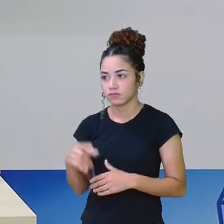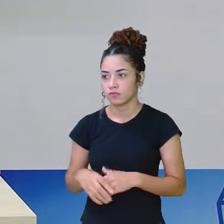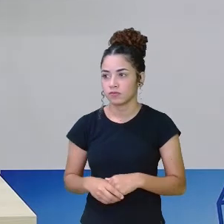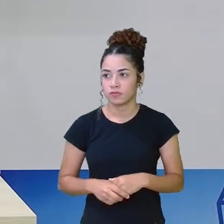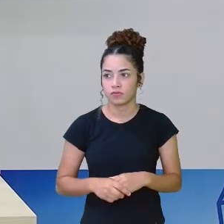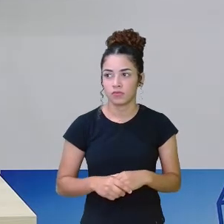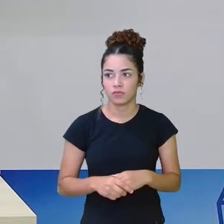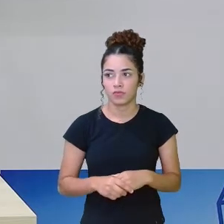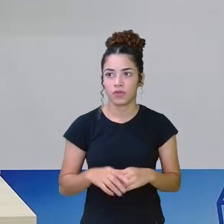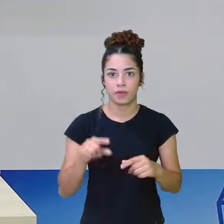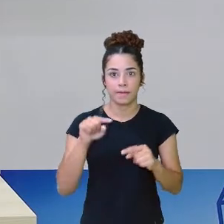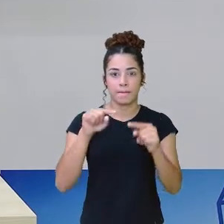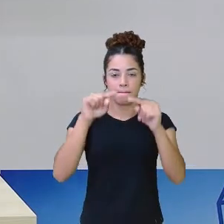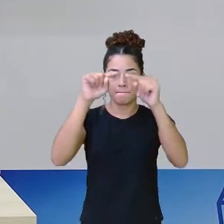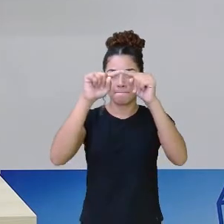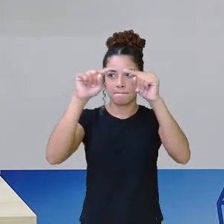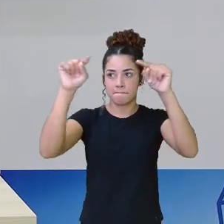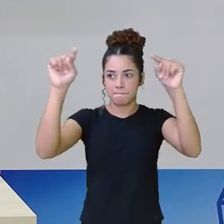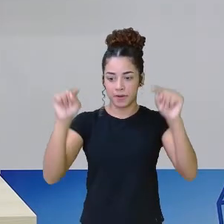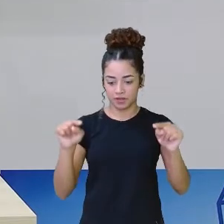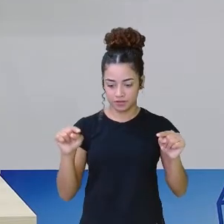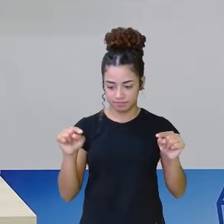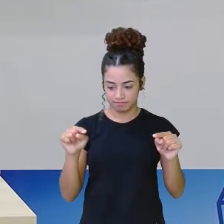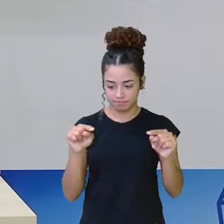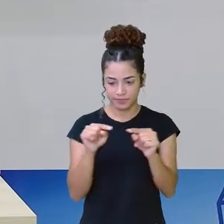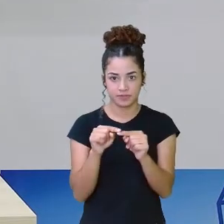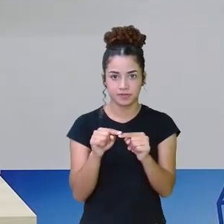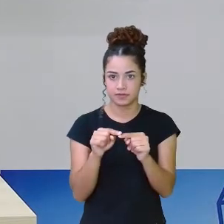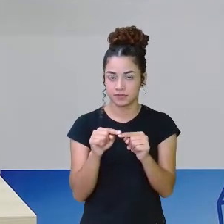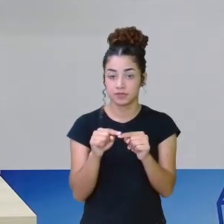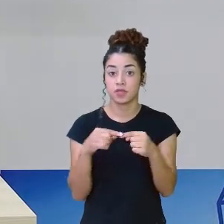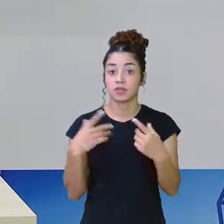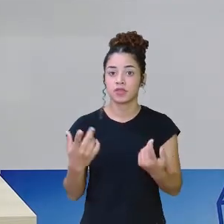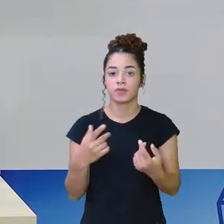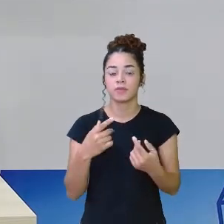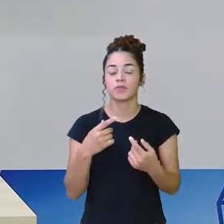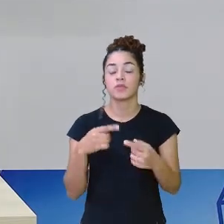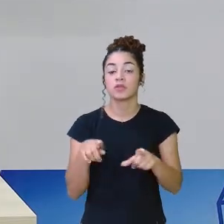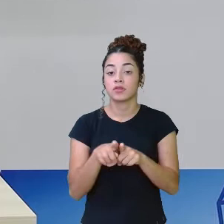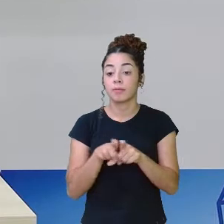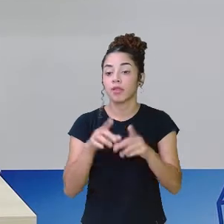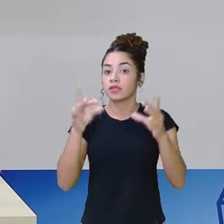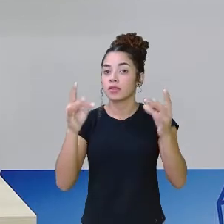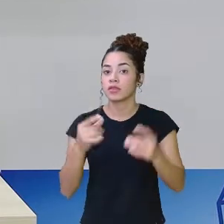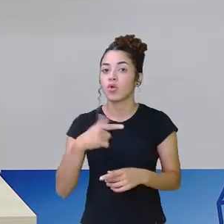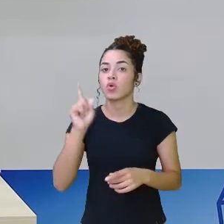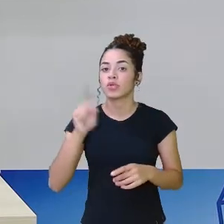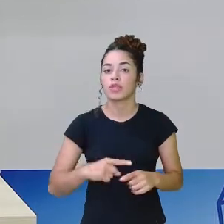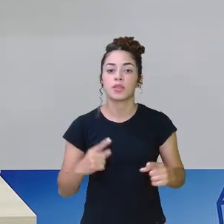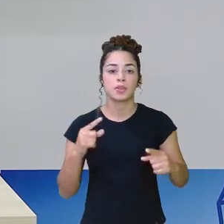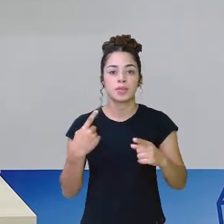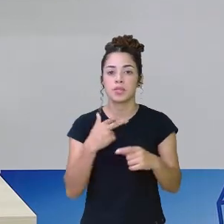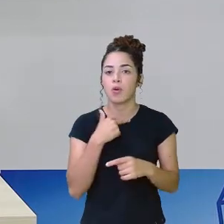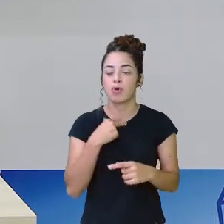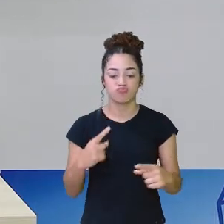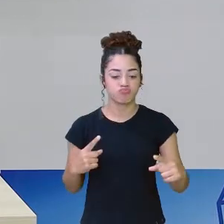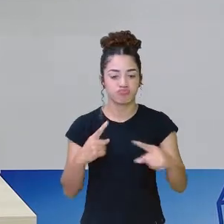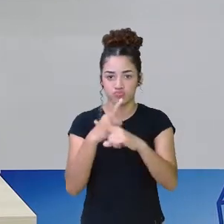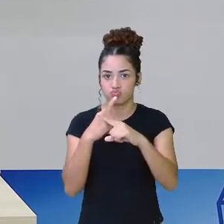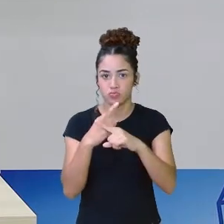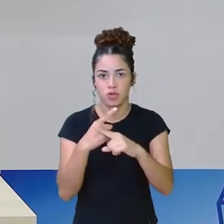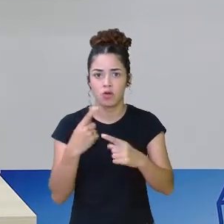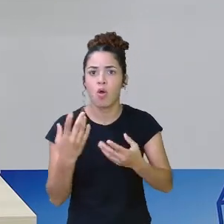Os segmentos de reta, eles não se cruzam. Como assim, professora? Não estou entendendo. Vou te